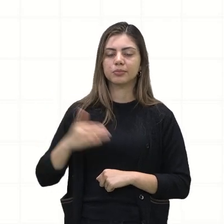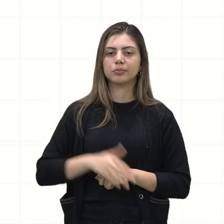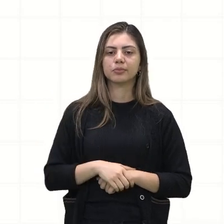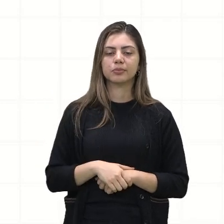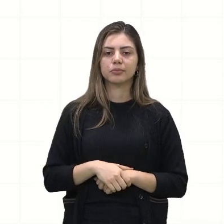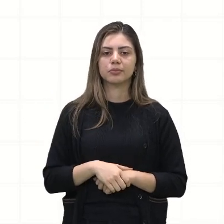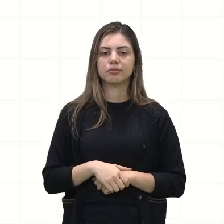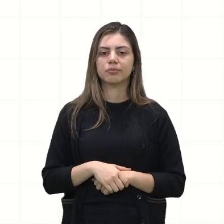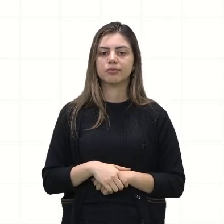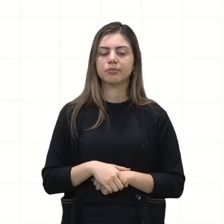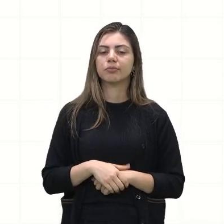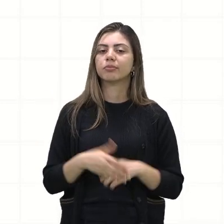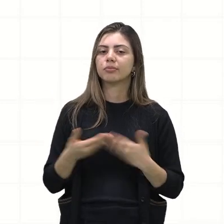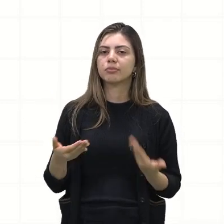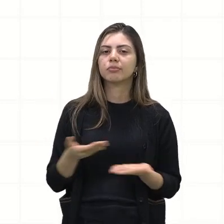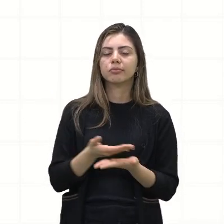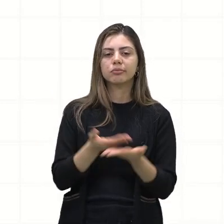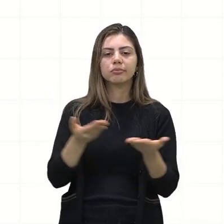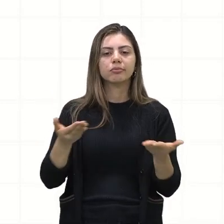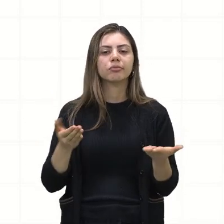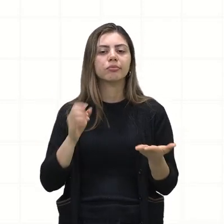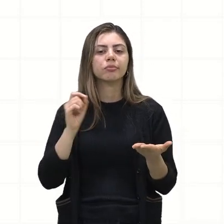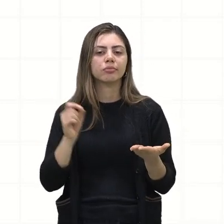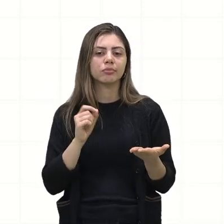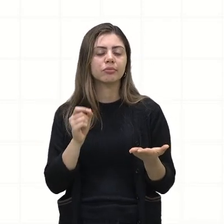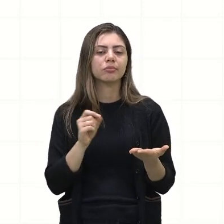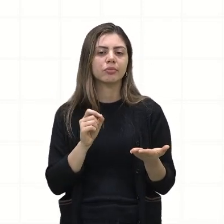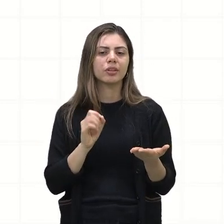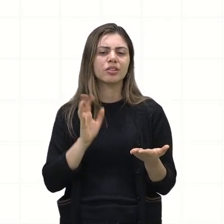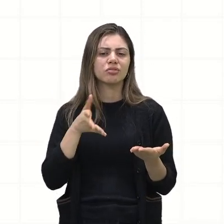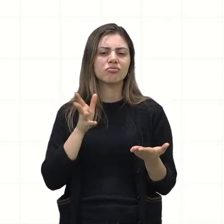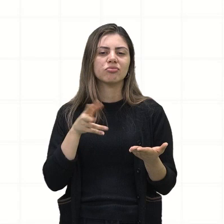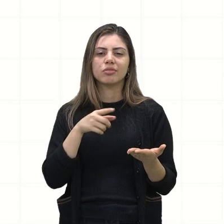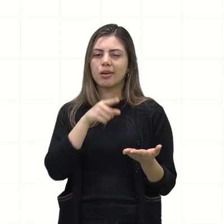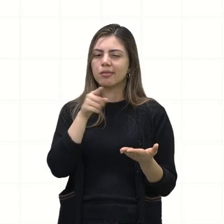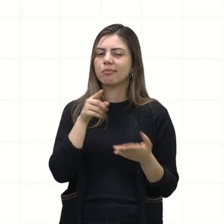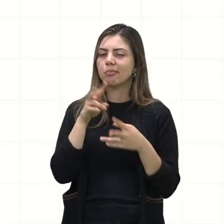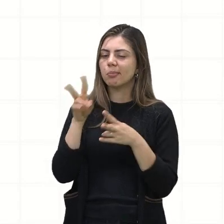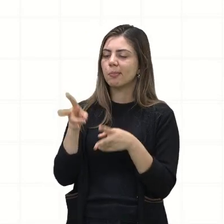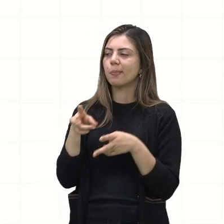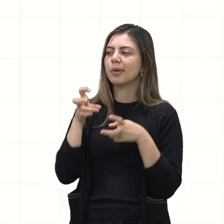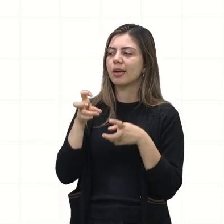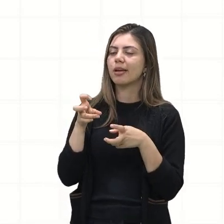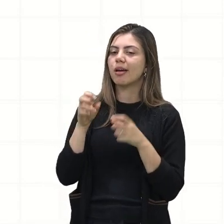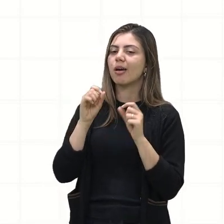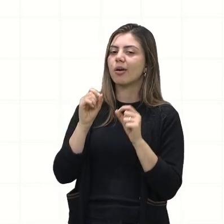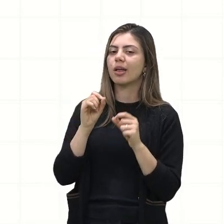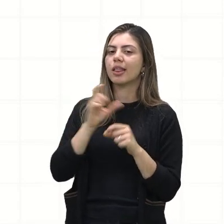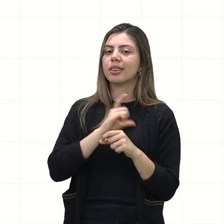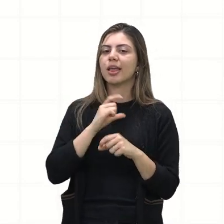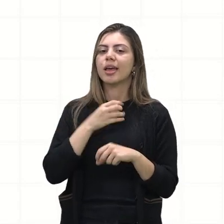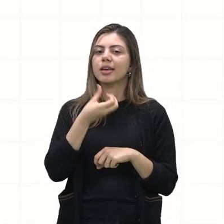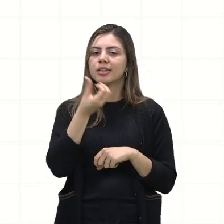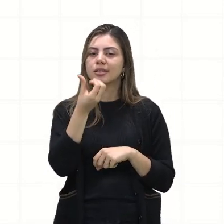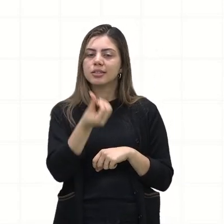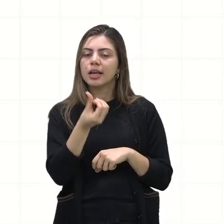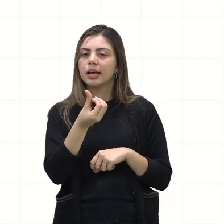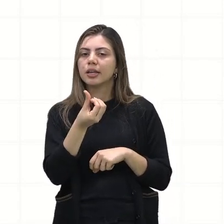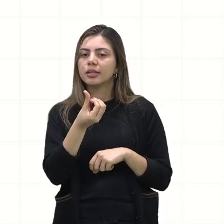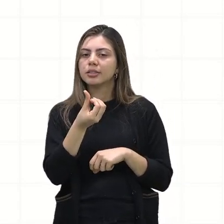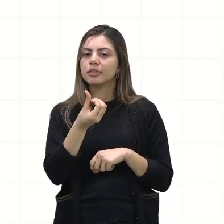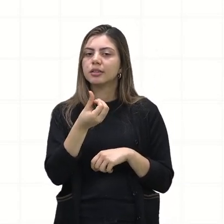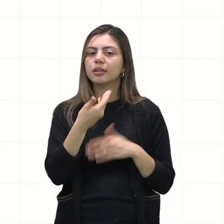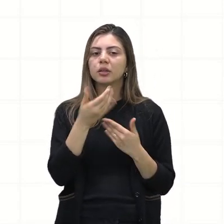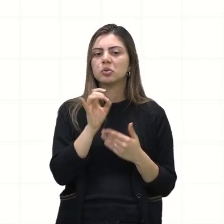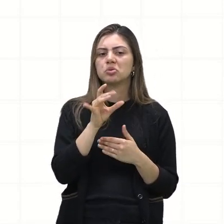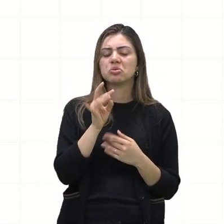9 e 10, 11 e 12. E muitos de vocês já perceberam, né? Como nós tínhamos 6 opções aqui e